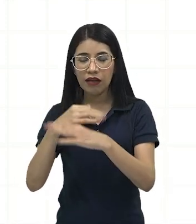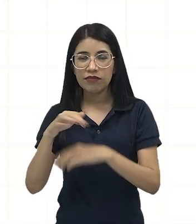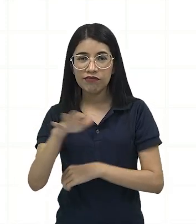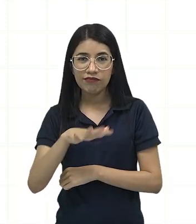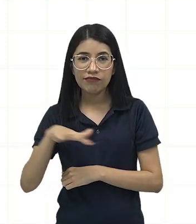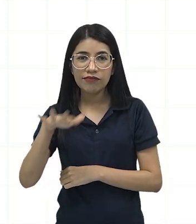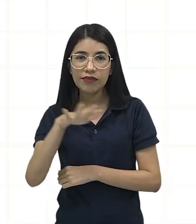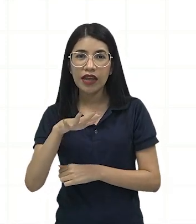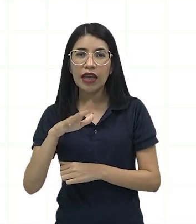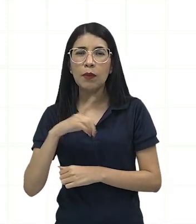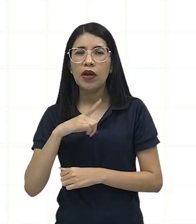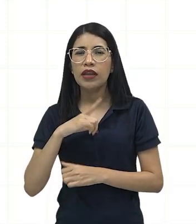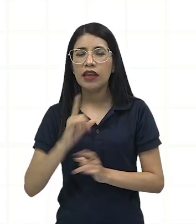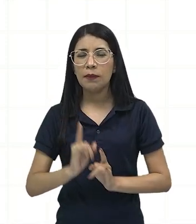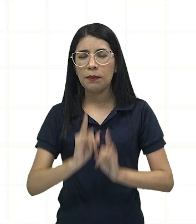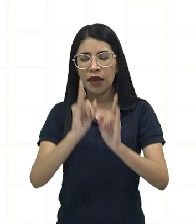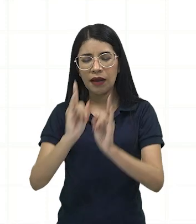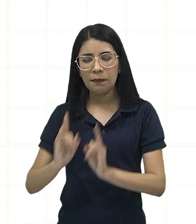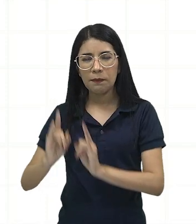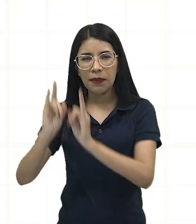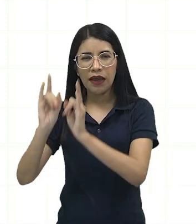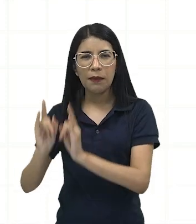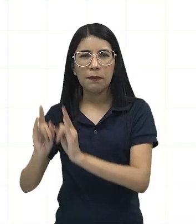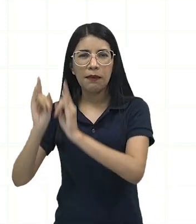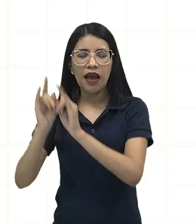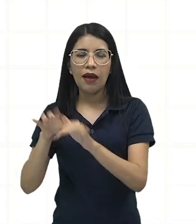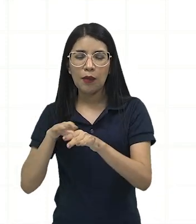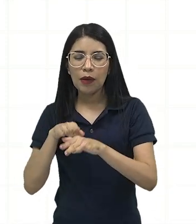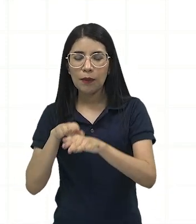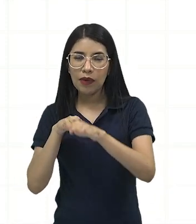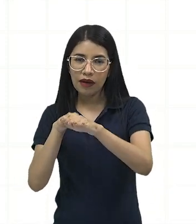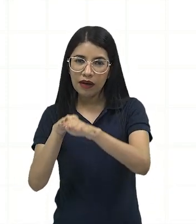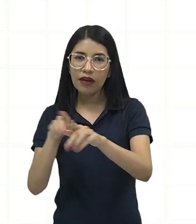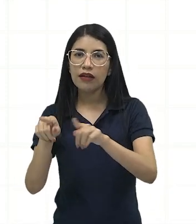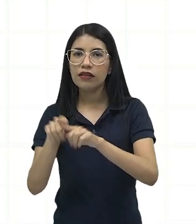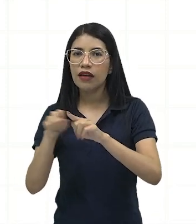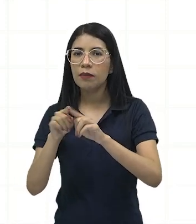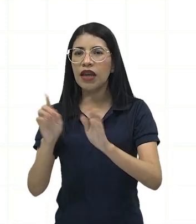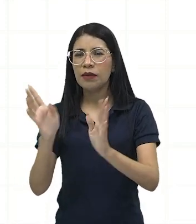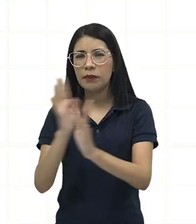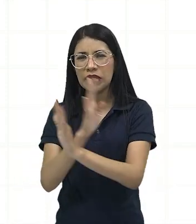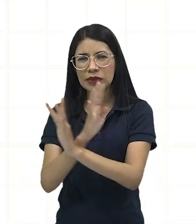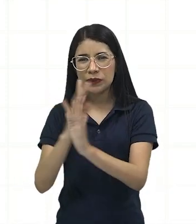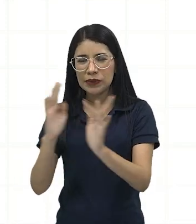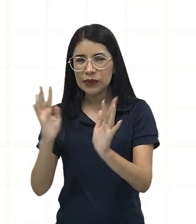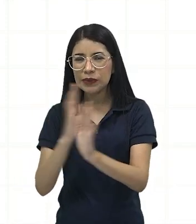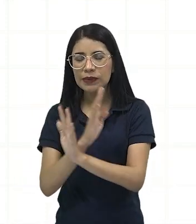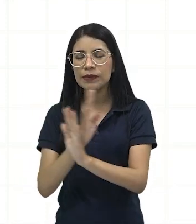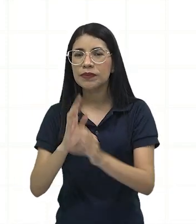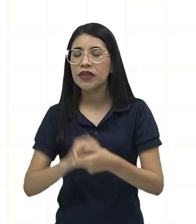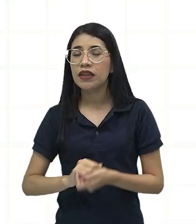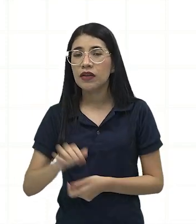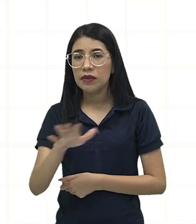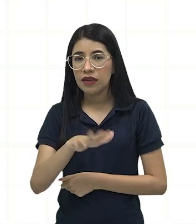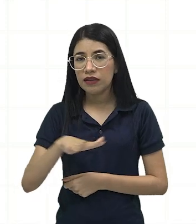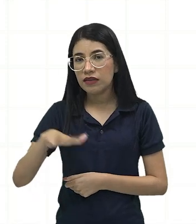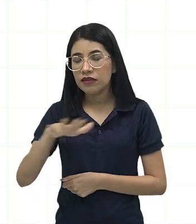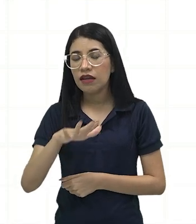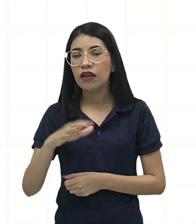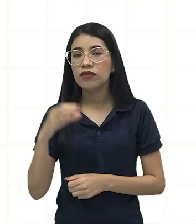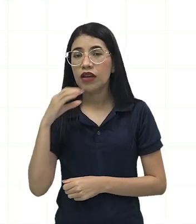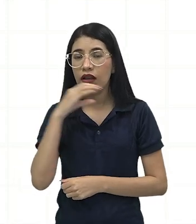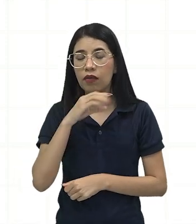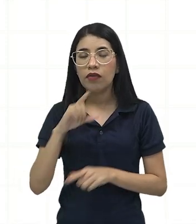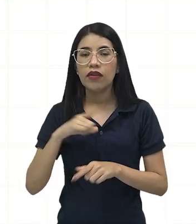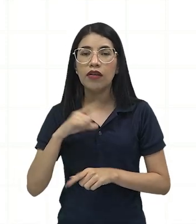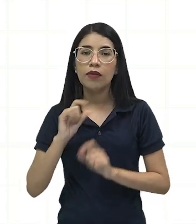aquela aglomeração de prédios, veículos e pessoas. Então, nessas ilhas de calor, nós